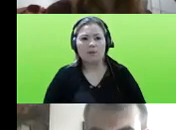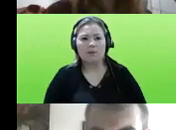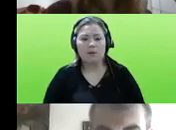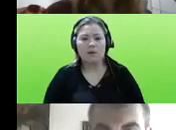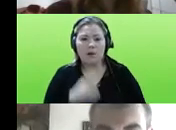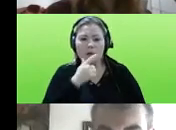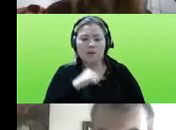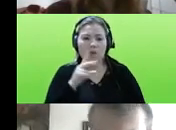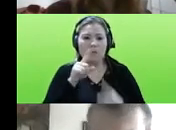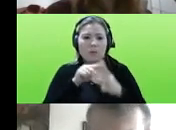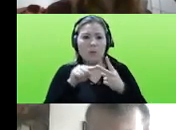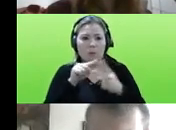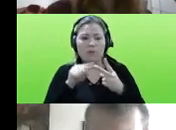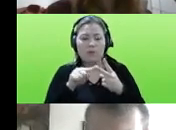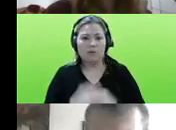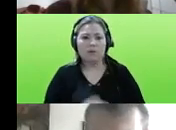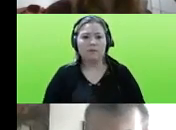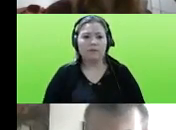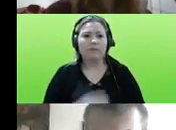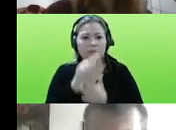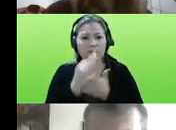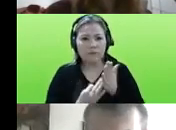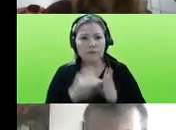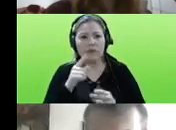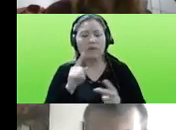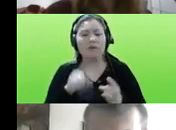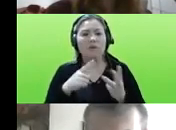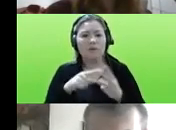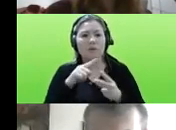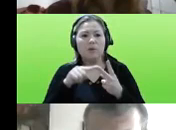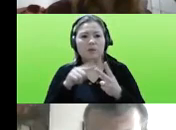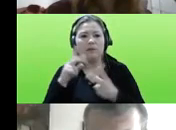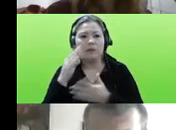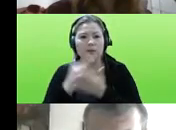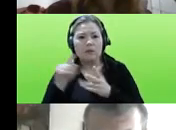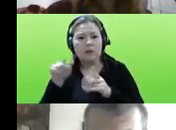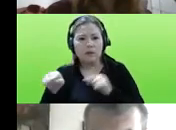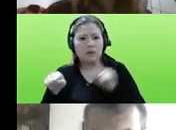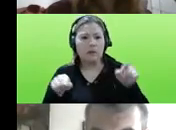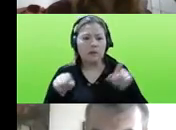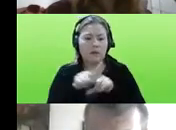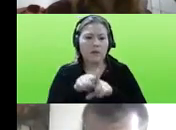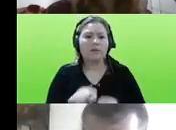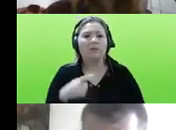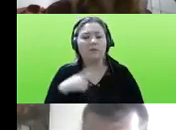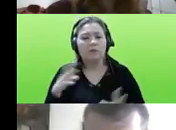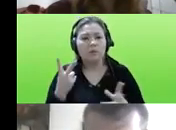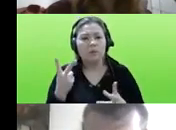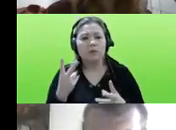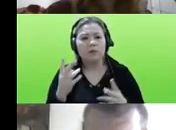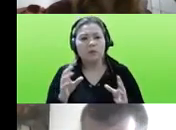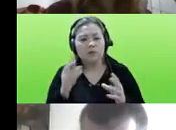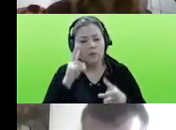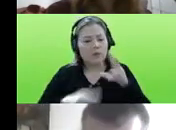seriam dois textos ali, dois textos aqui. Com isso, a gente daria uma